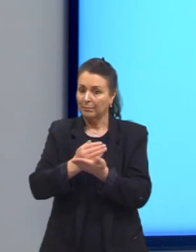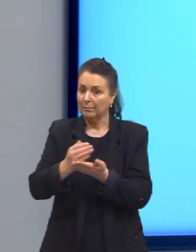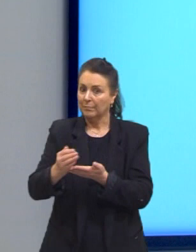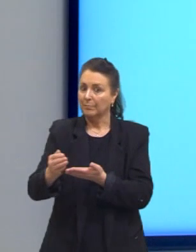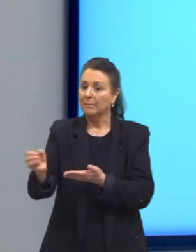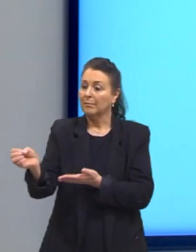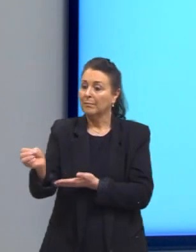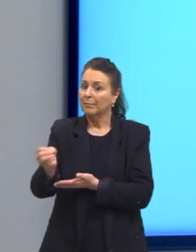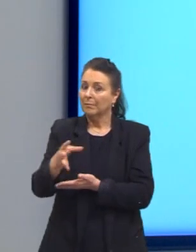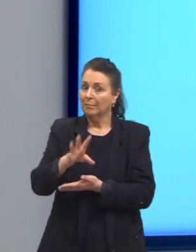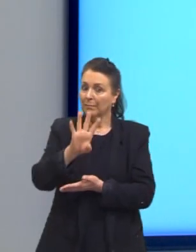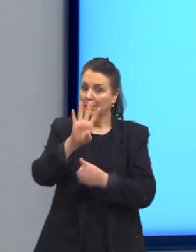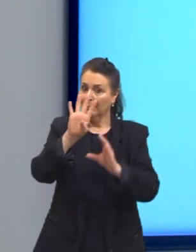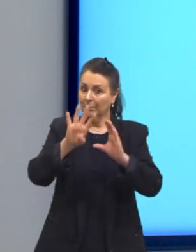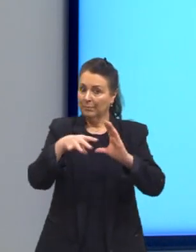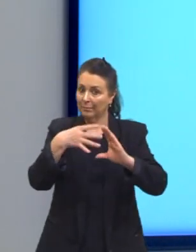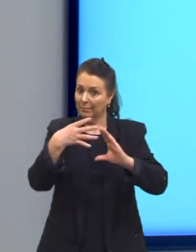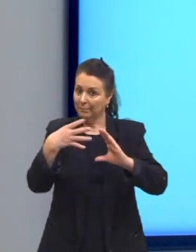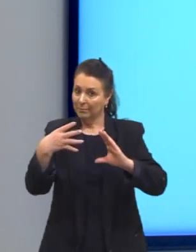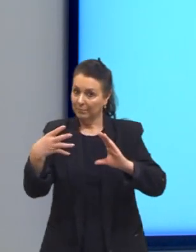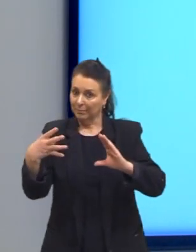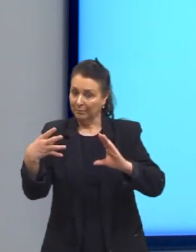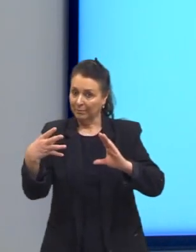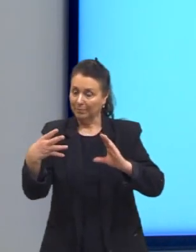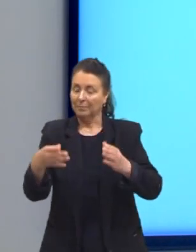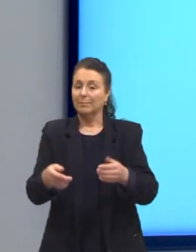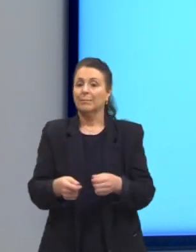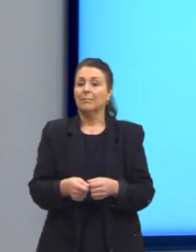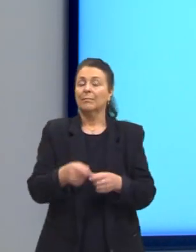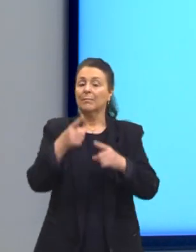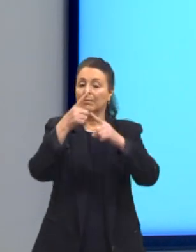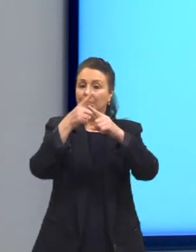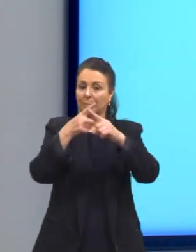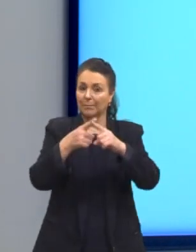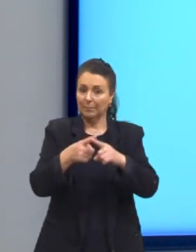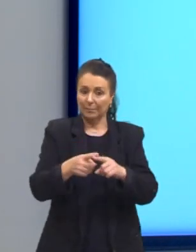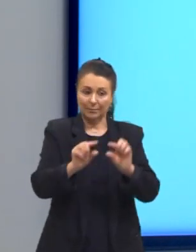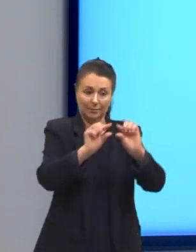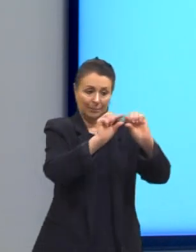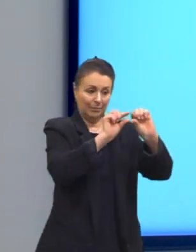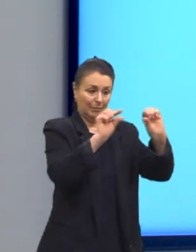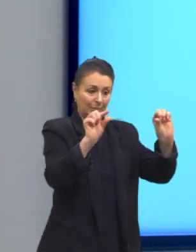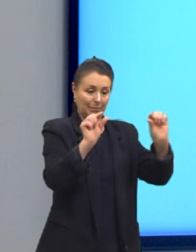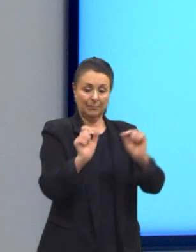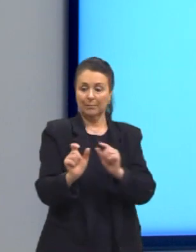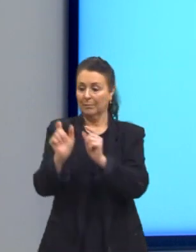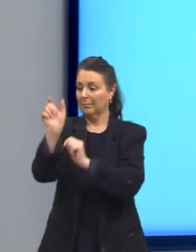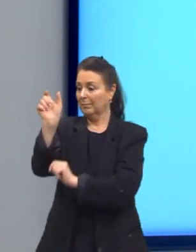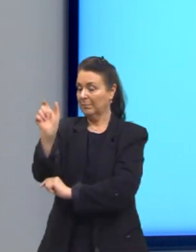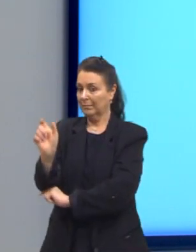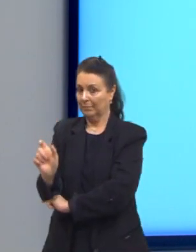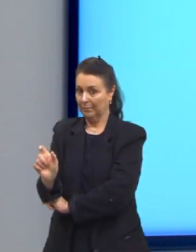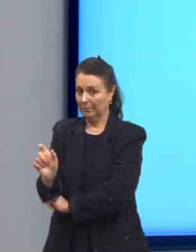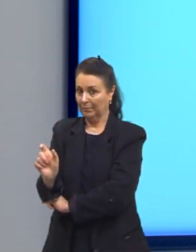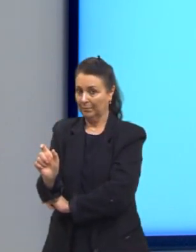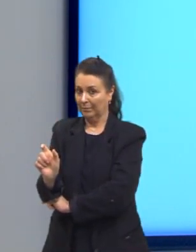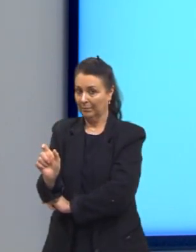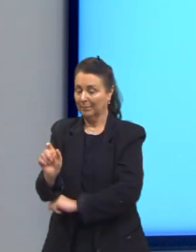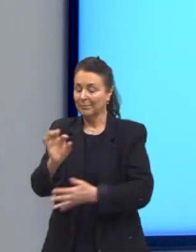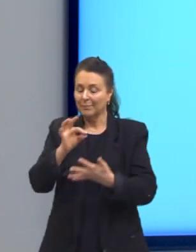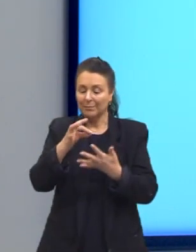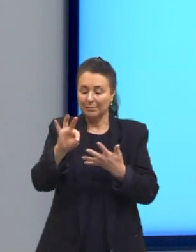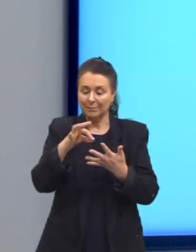nós colocaríamos o resultado mas agora nós vamos multiplicar linha por coluna aqui então eu